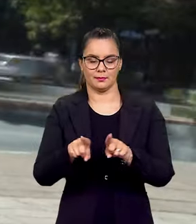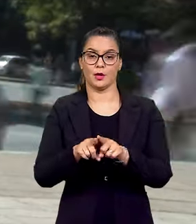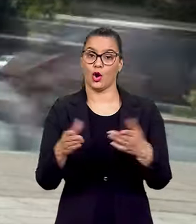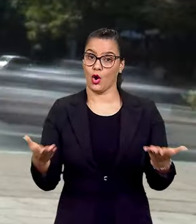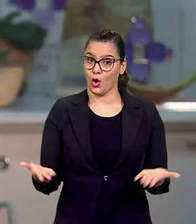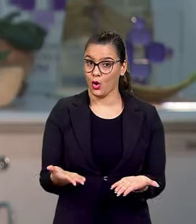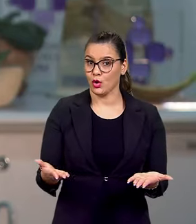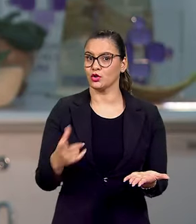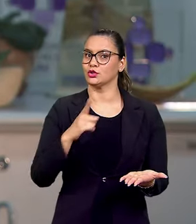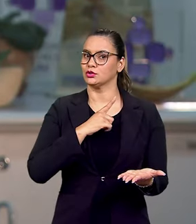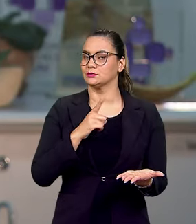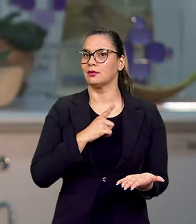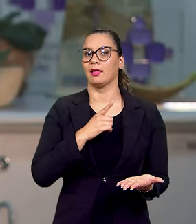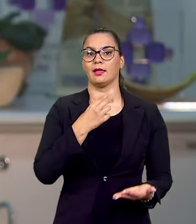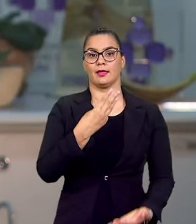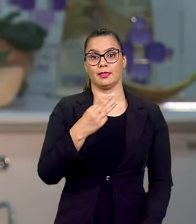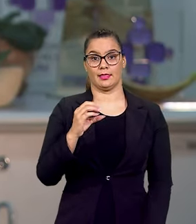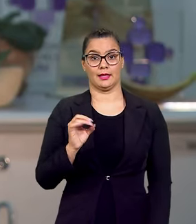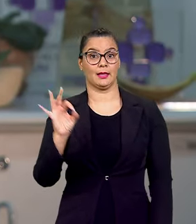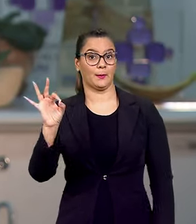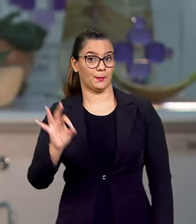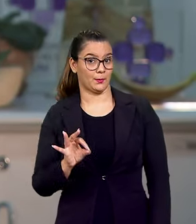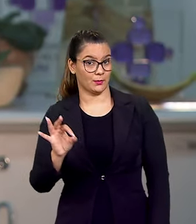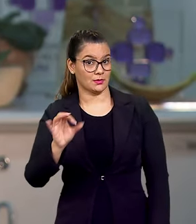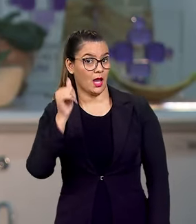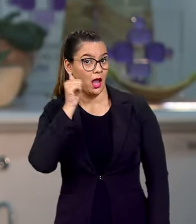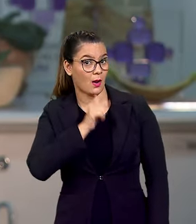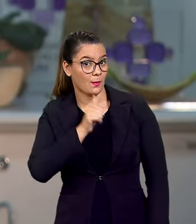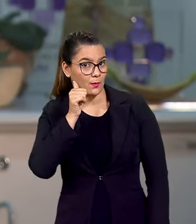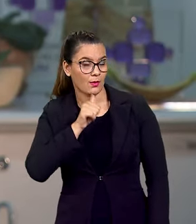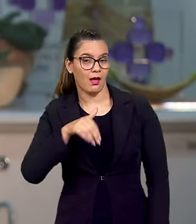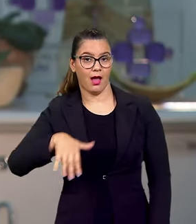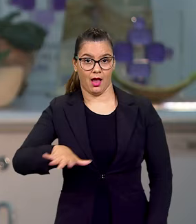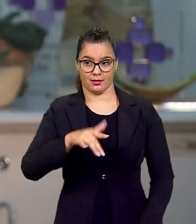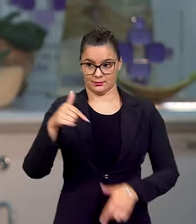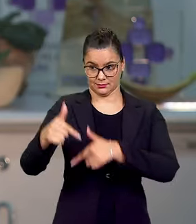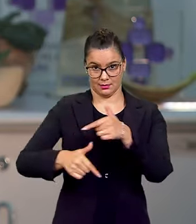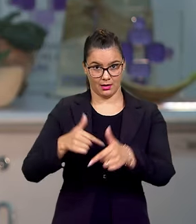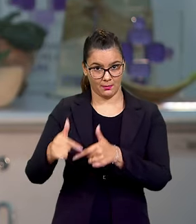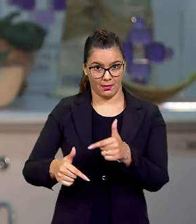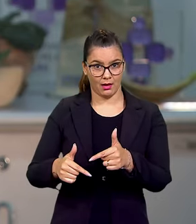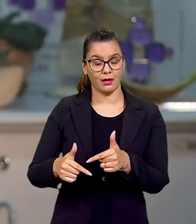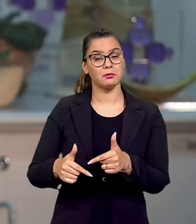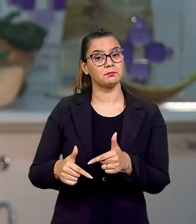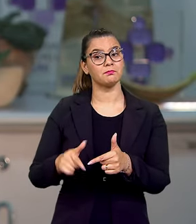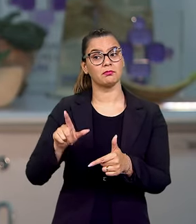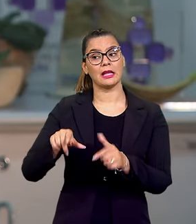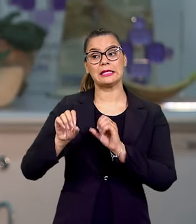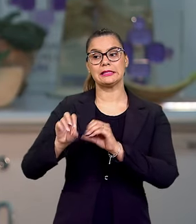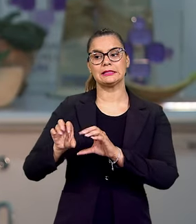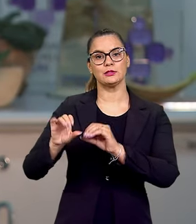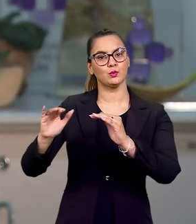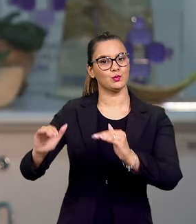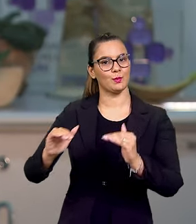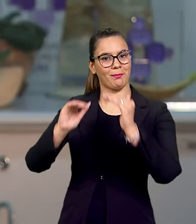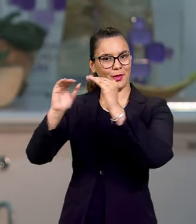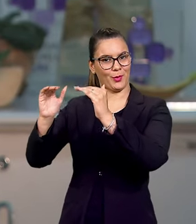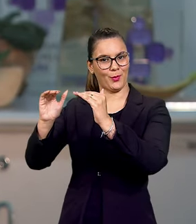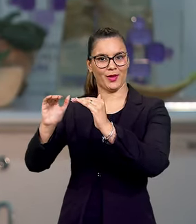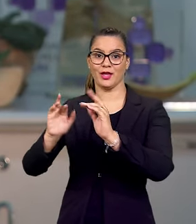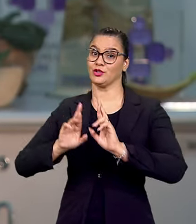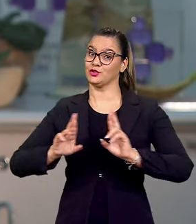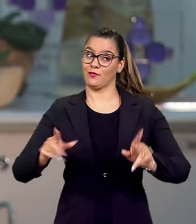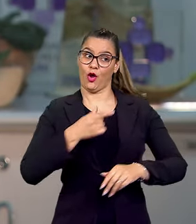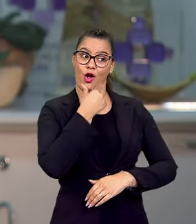desse problema. Hoje a gente tem 30% das mulheres que estão no mercado de trabalho, elas têm ensino